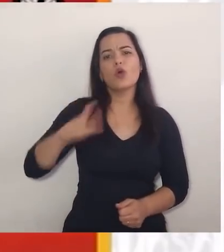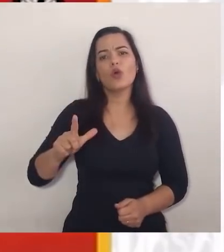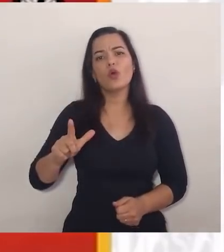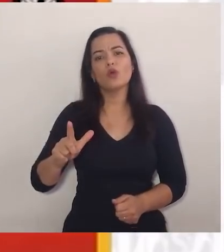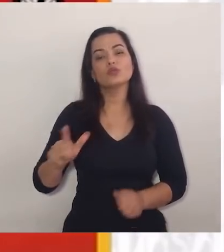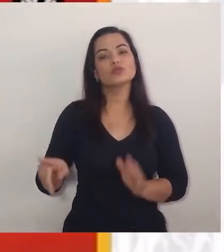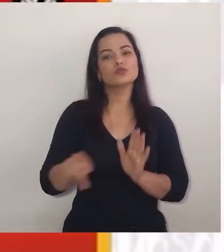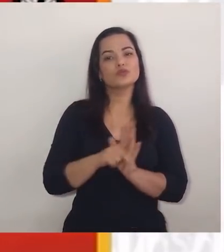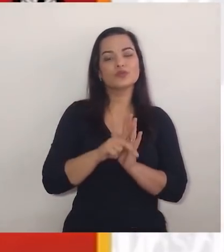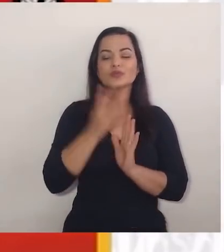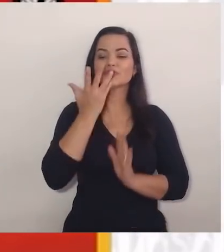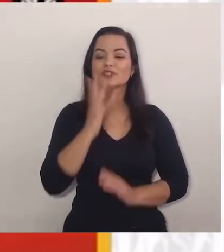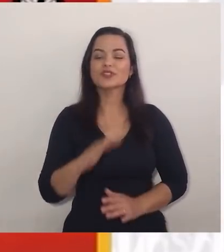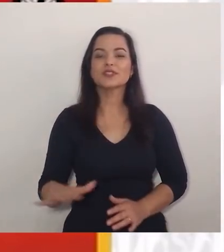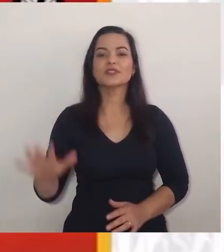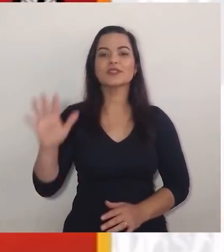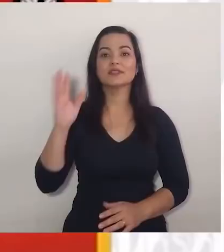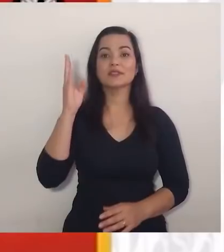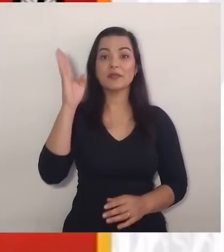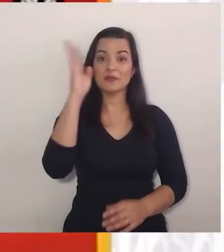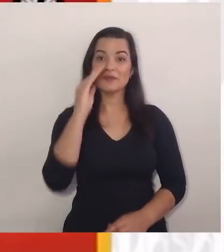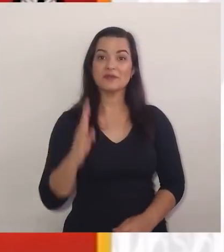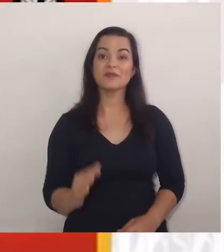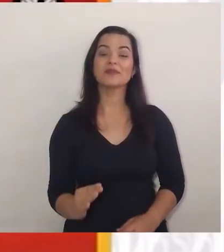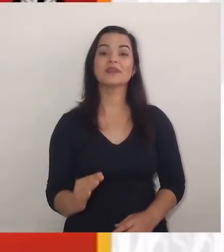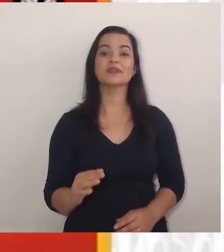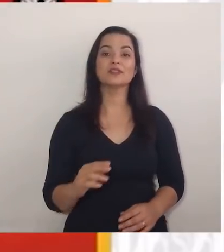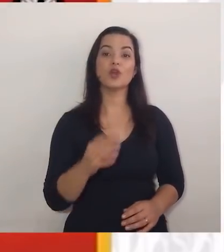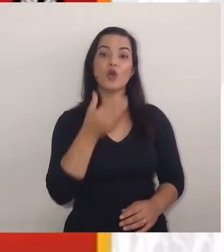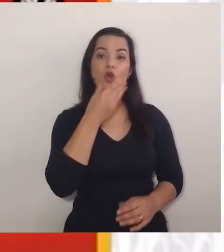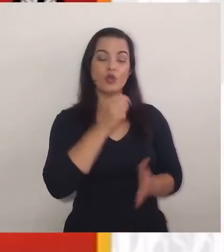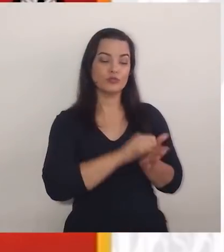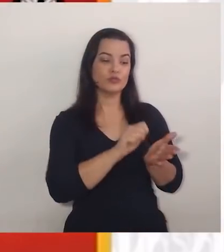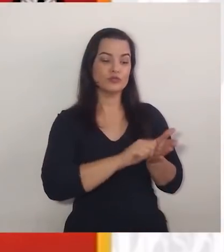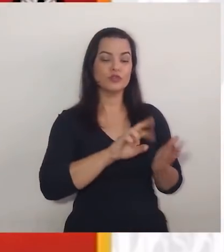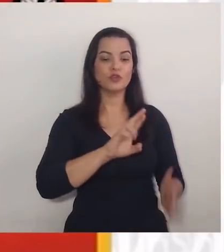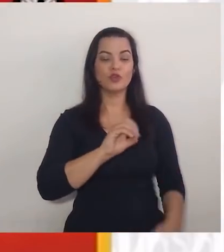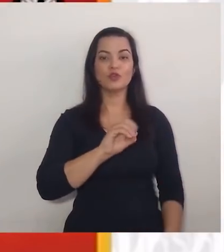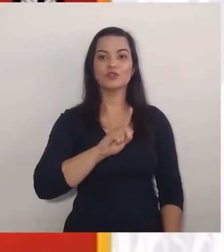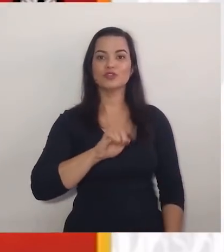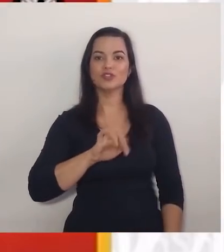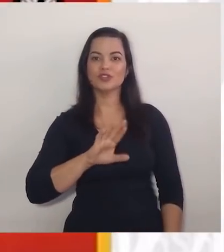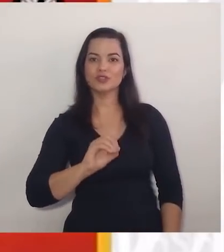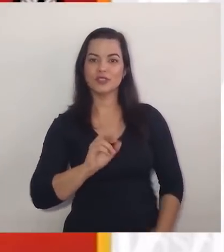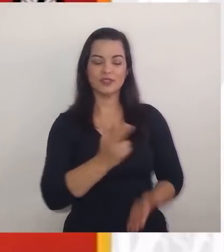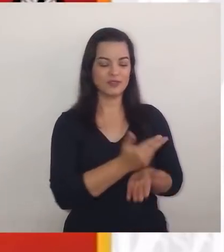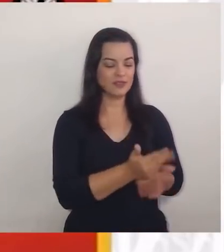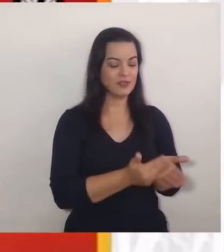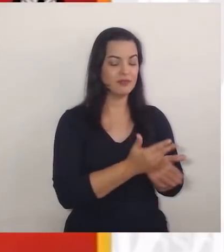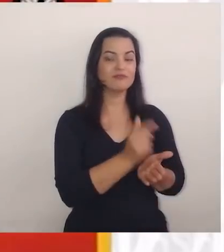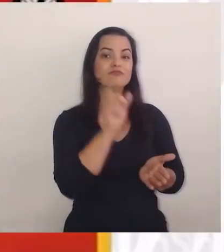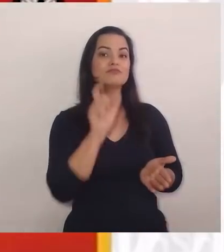Crianças Brasileiras, de Rogério Andrade Barbosa, ilustrações de Maurício Veneza.